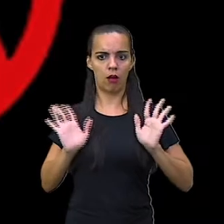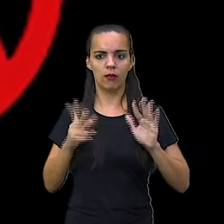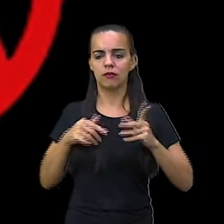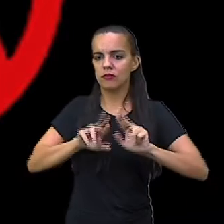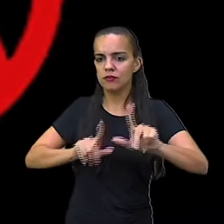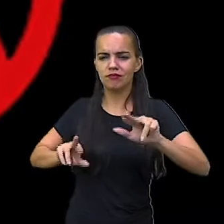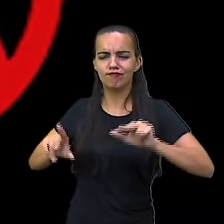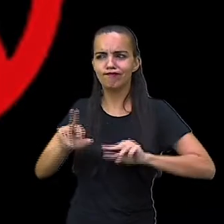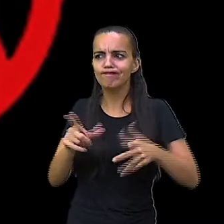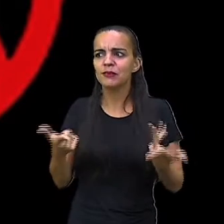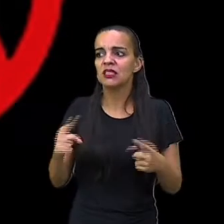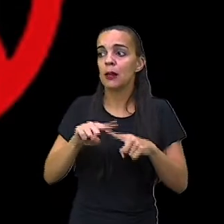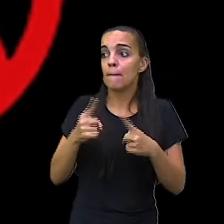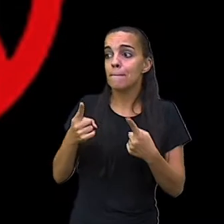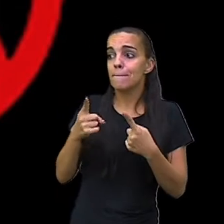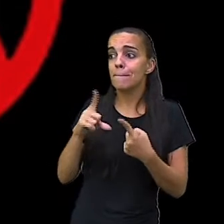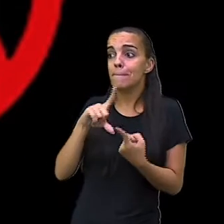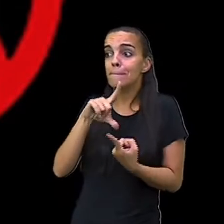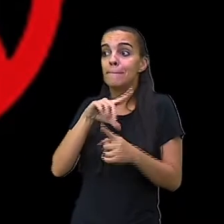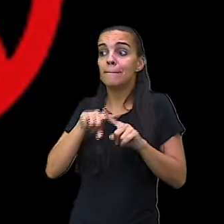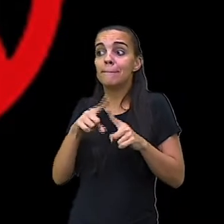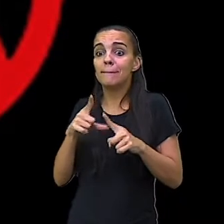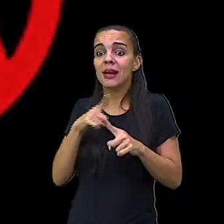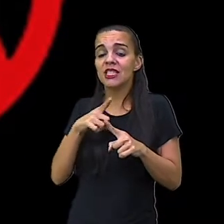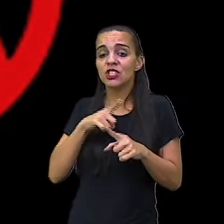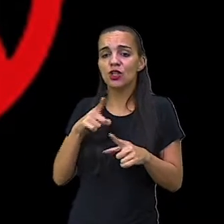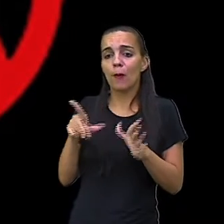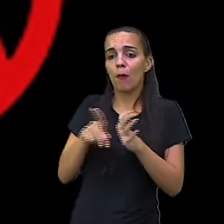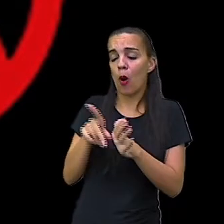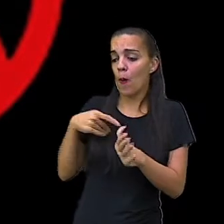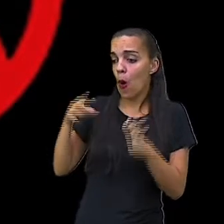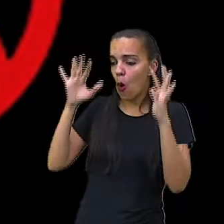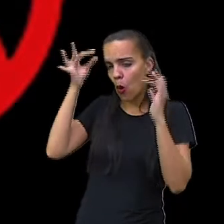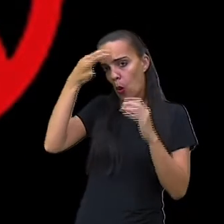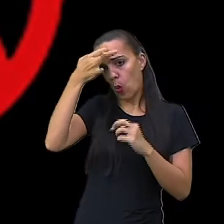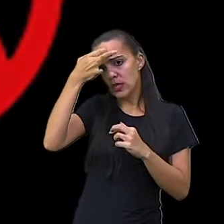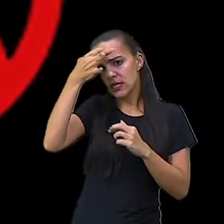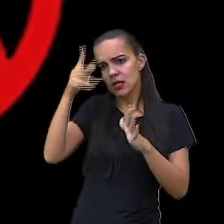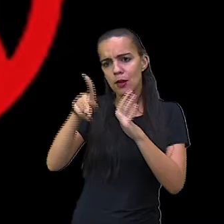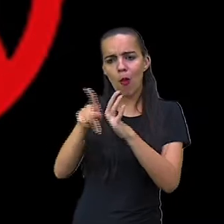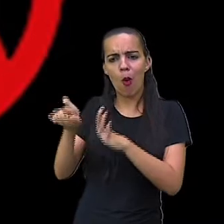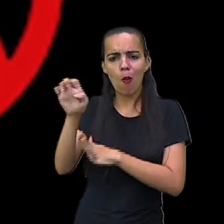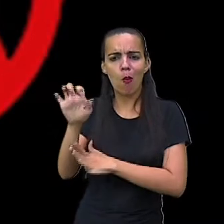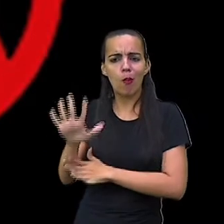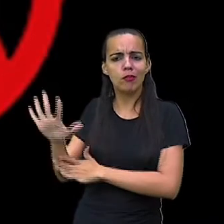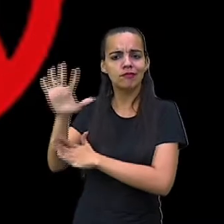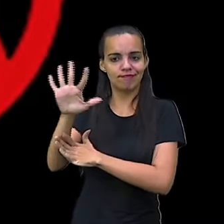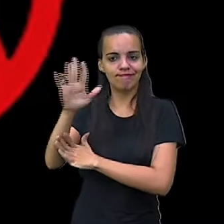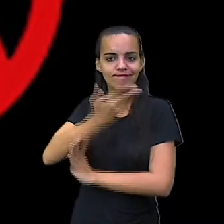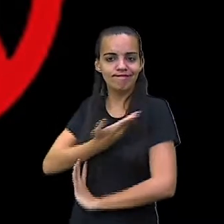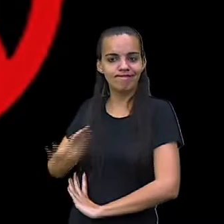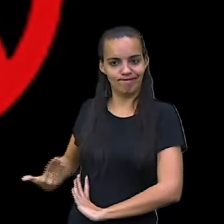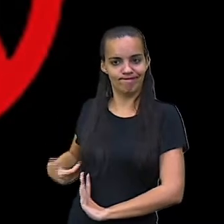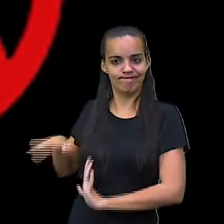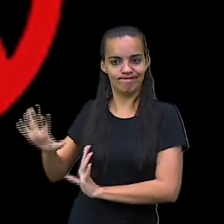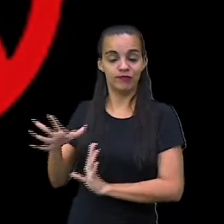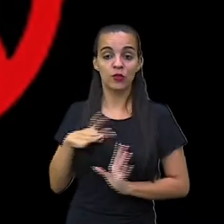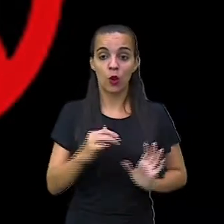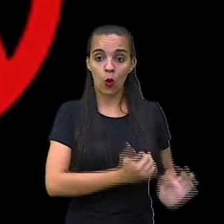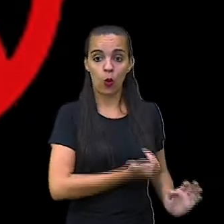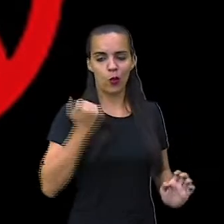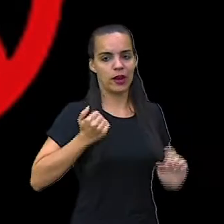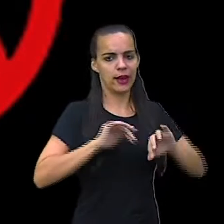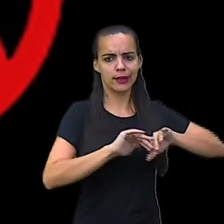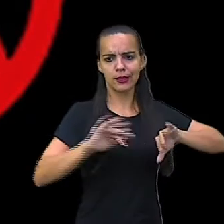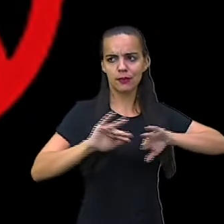anarquismo prega a ausência do Estado e a eliminação de qualquer ordem hierárquica e defende